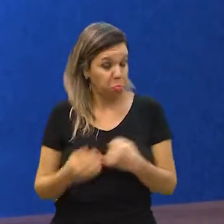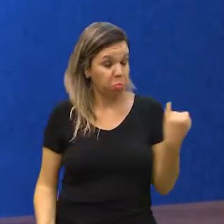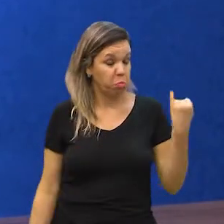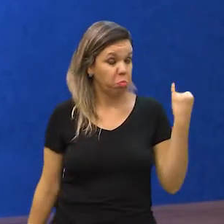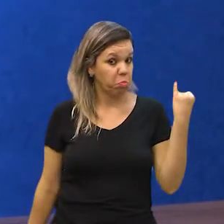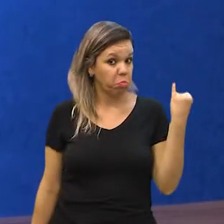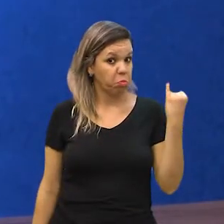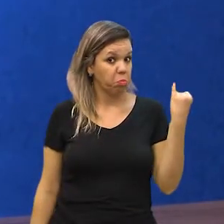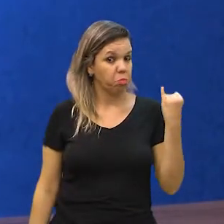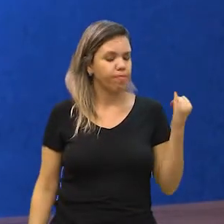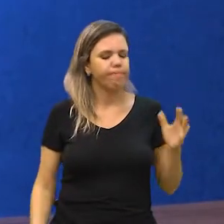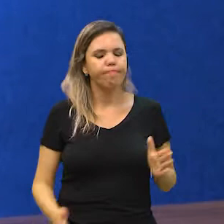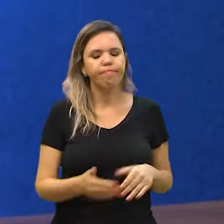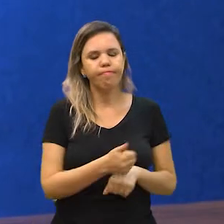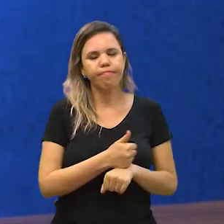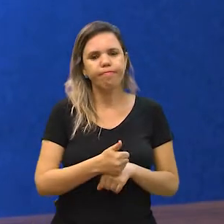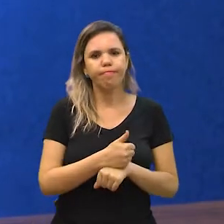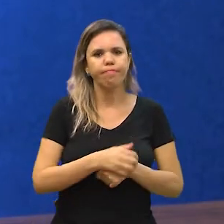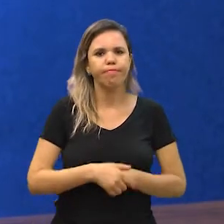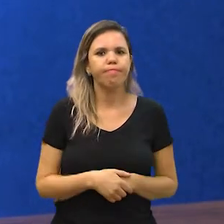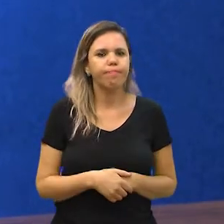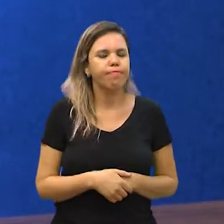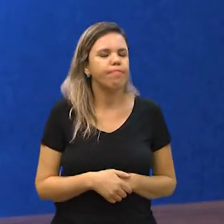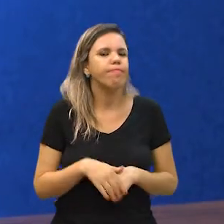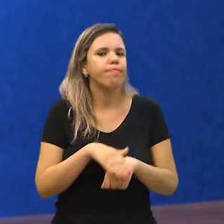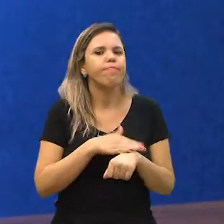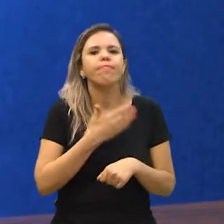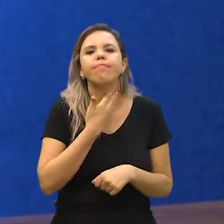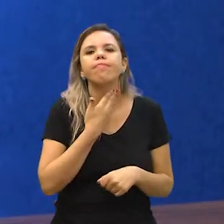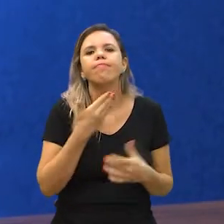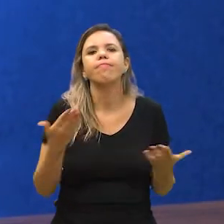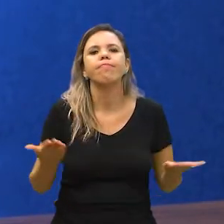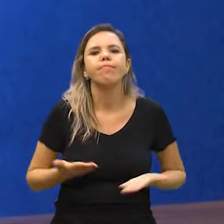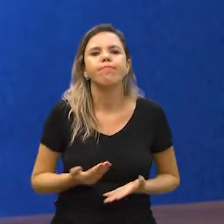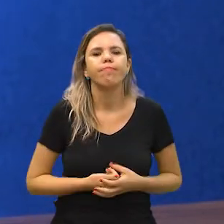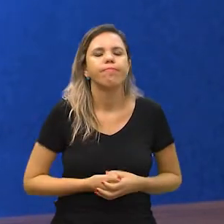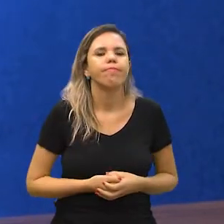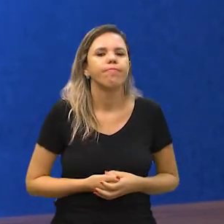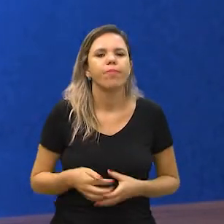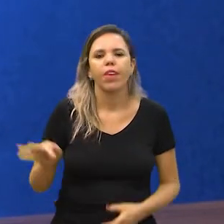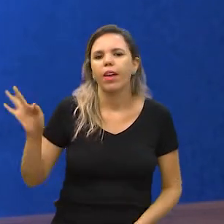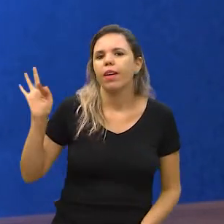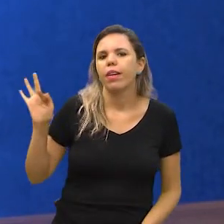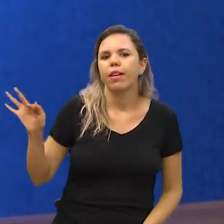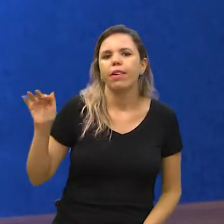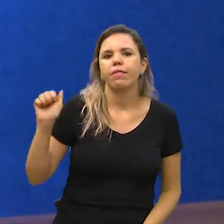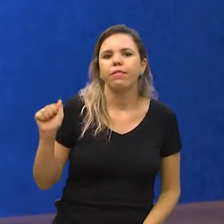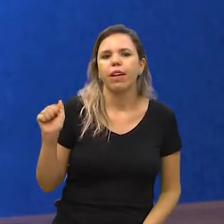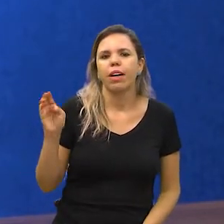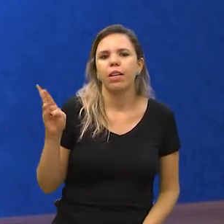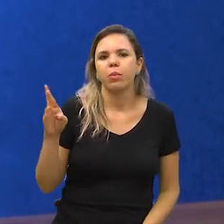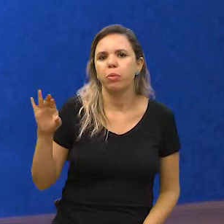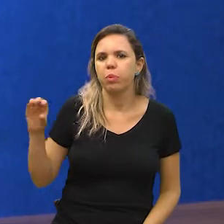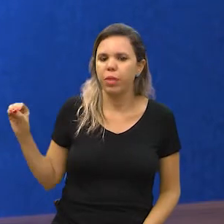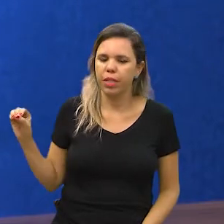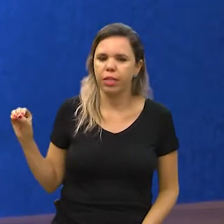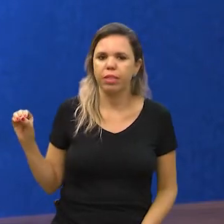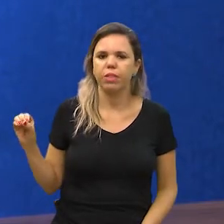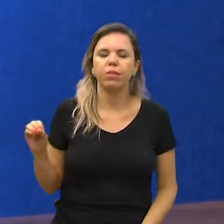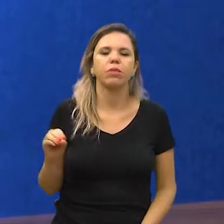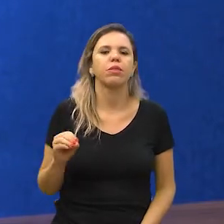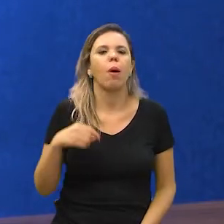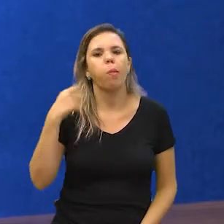tão importante nesse setor que a gente vai conversar agora com o Fabrício Ramos, ele que